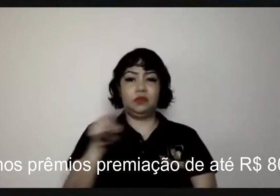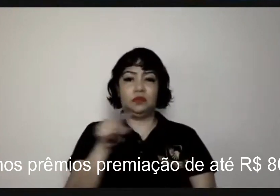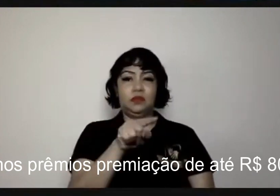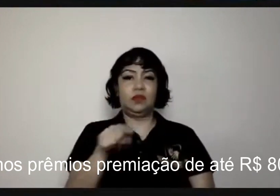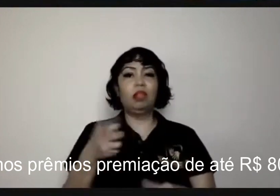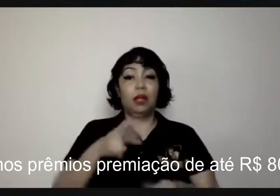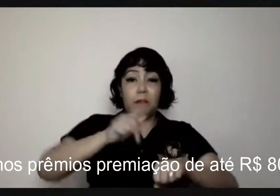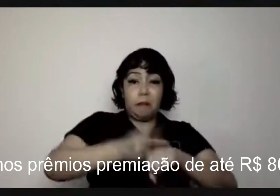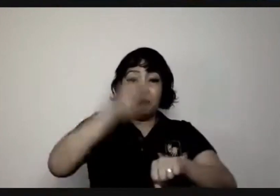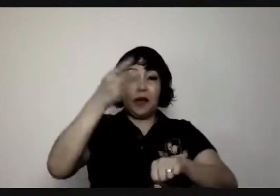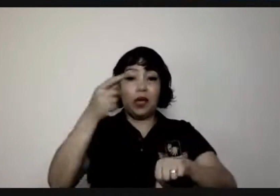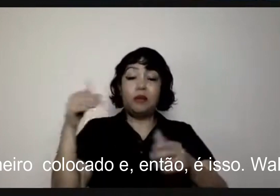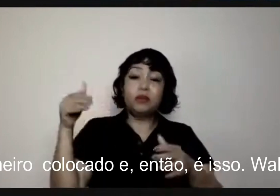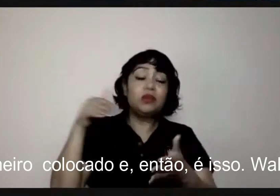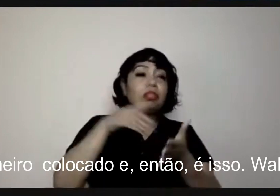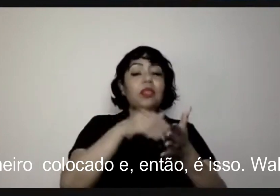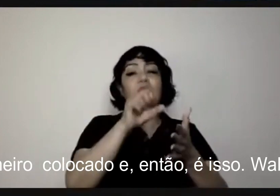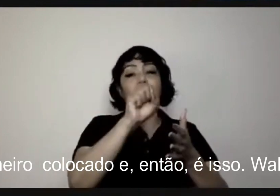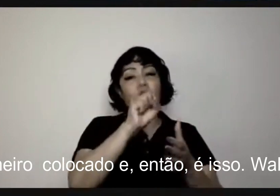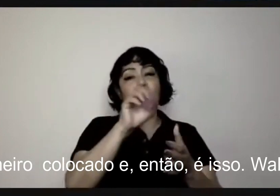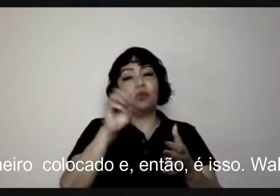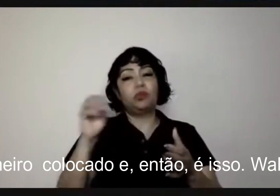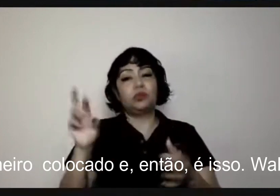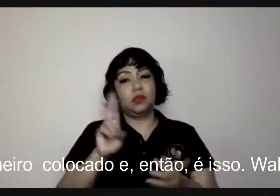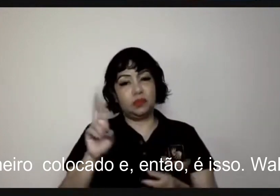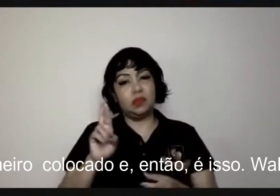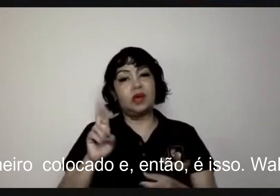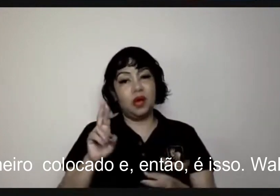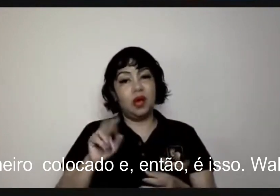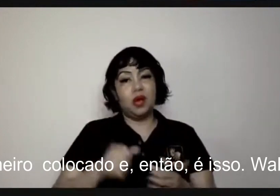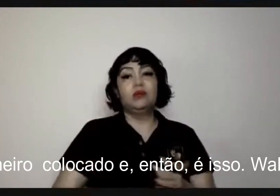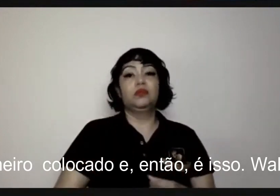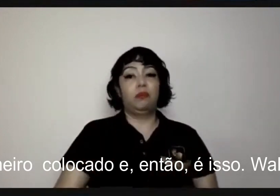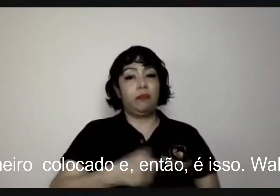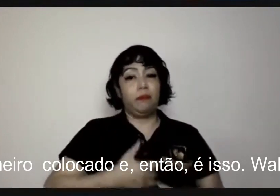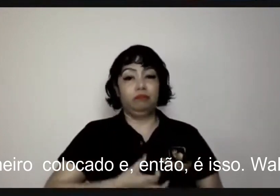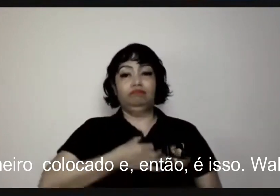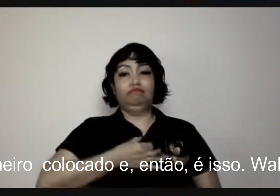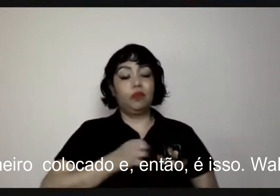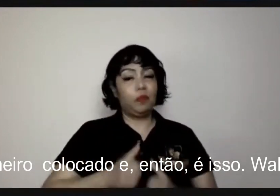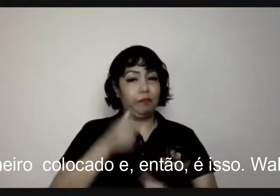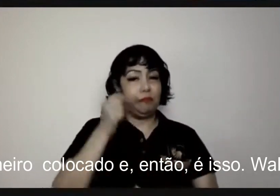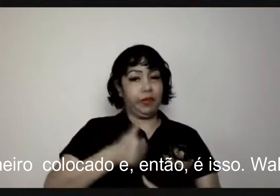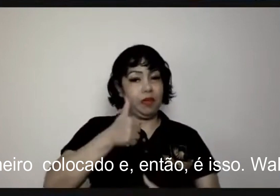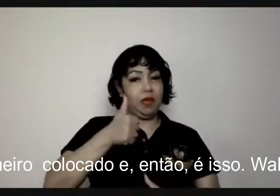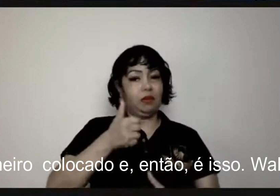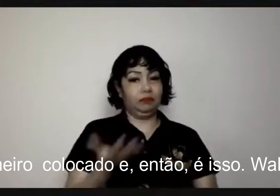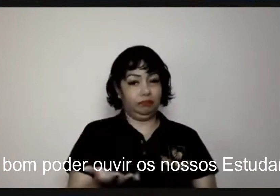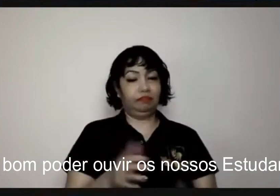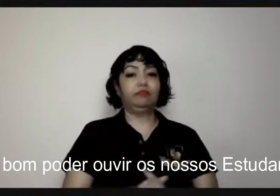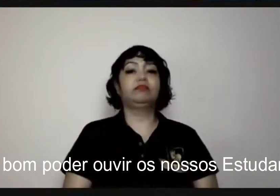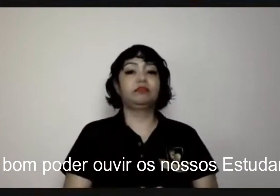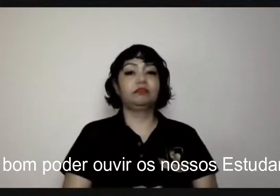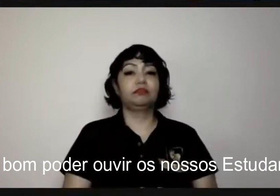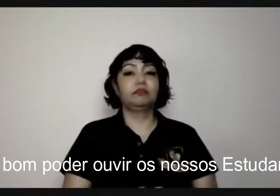de até R$ 800 e para o primeiro colocado. Então é isso. O Wallace aqui, muito